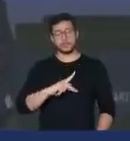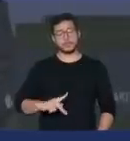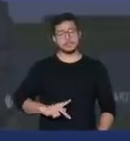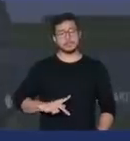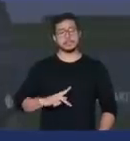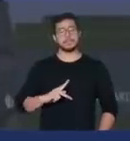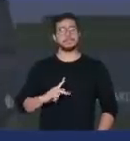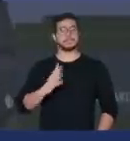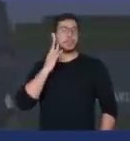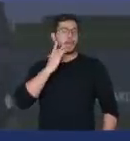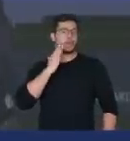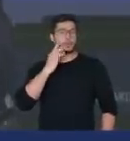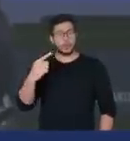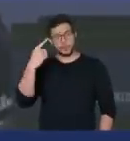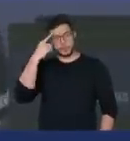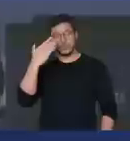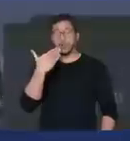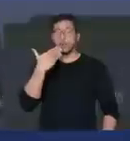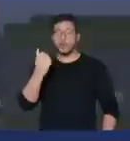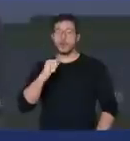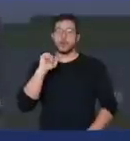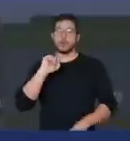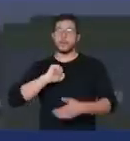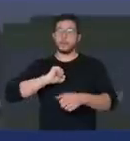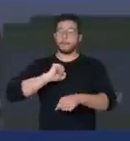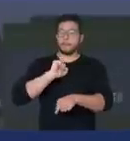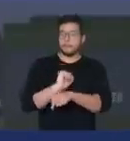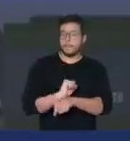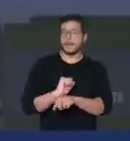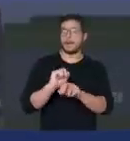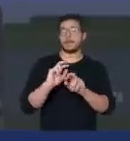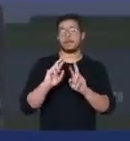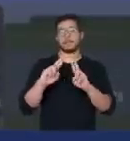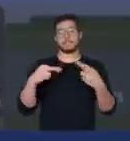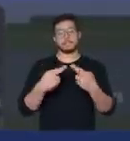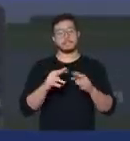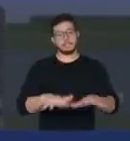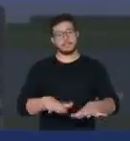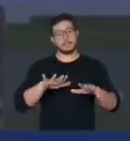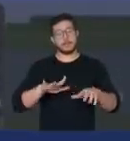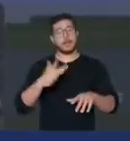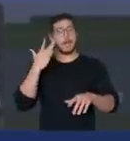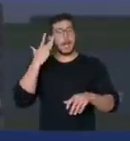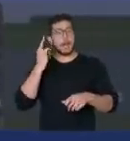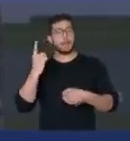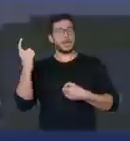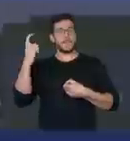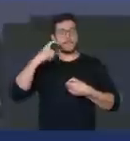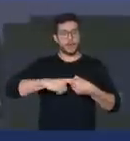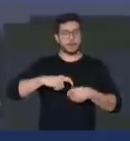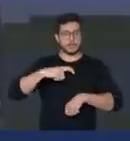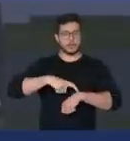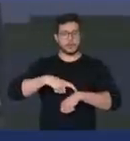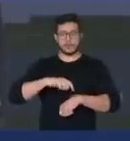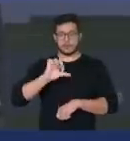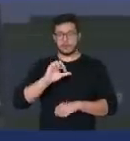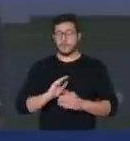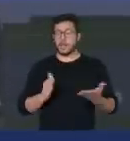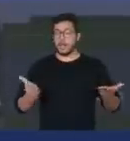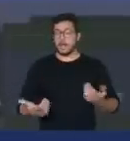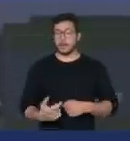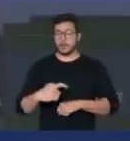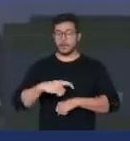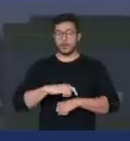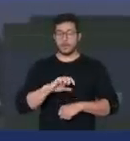achou por bem suspender a sessão e retomá-la amanhã a partir de 9 horas da manhã. São 9 horas e 4